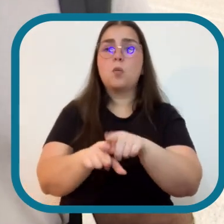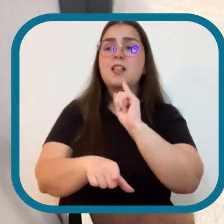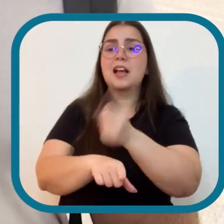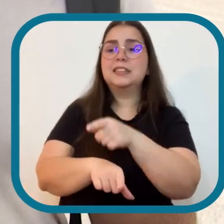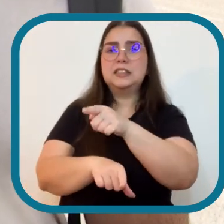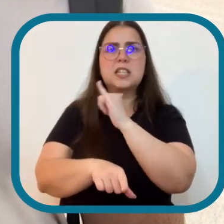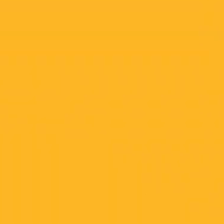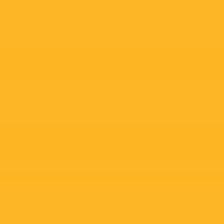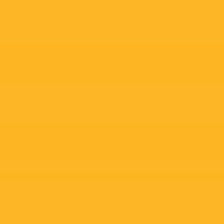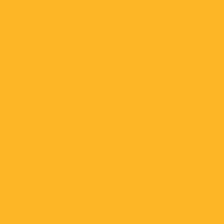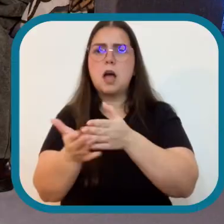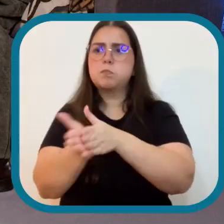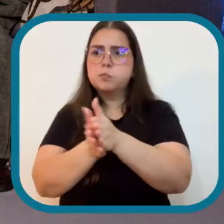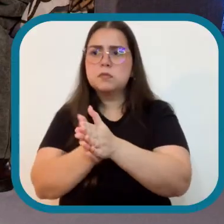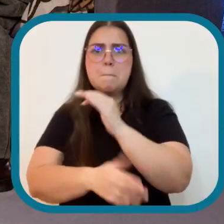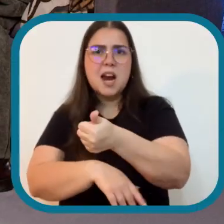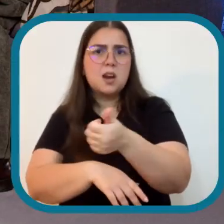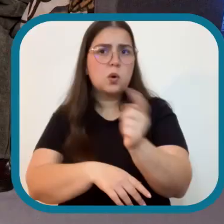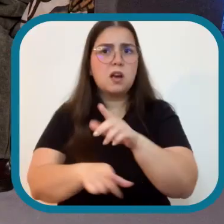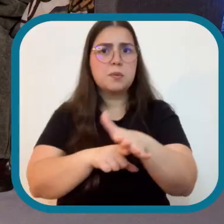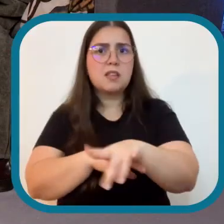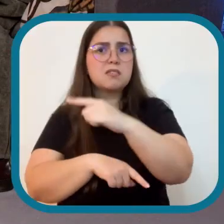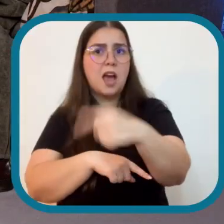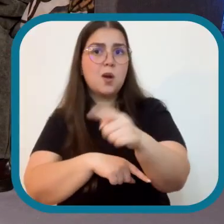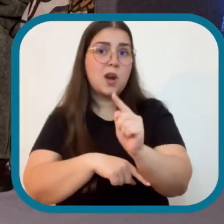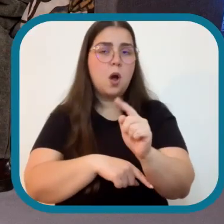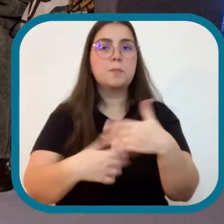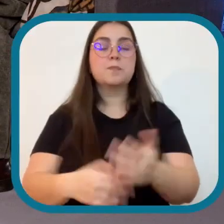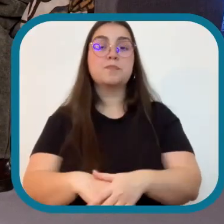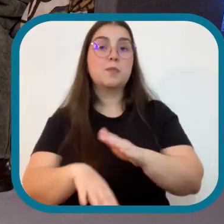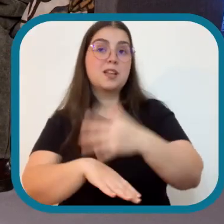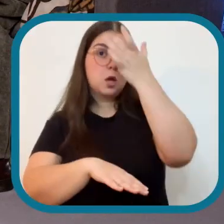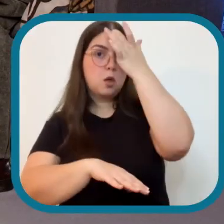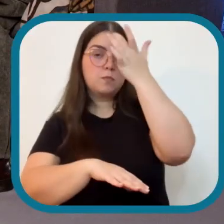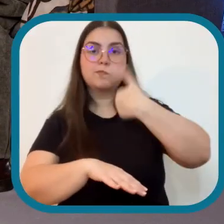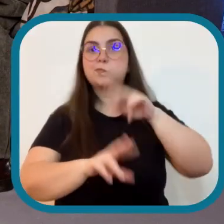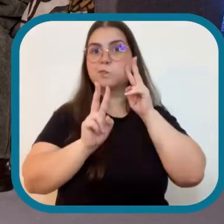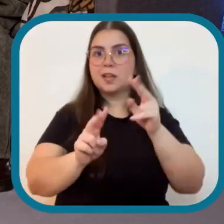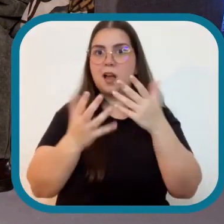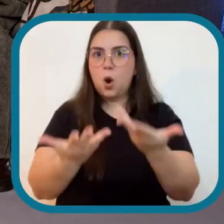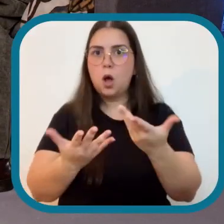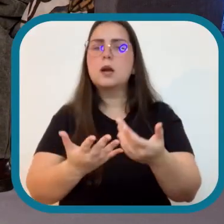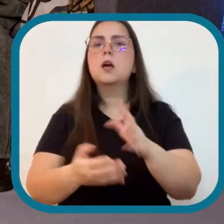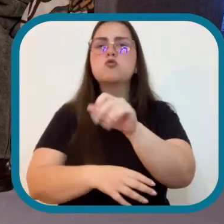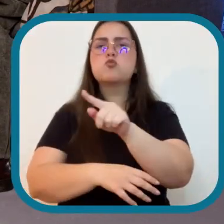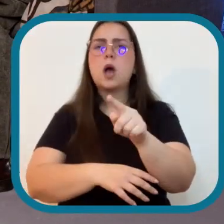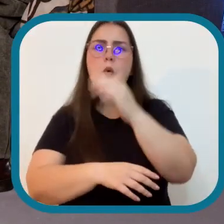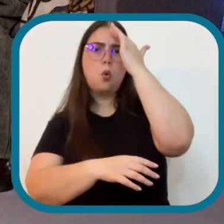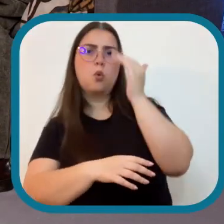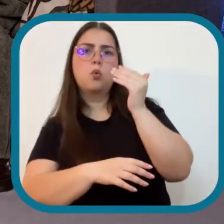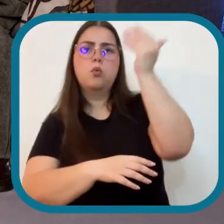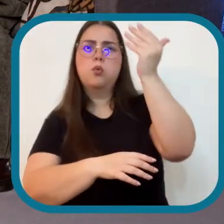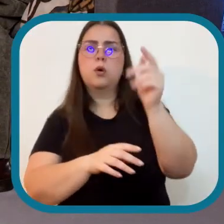e se funciona, né? Tendo em conta então estas opiniões que acabámos de ouvir, João, como é que perspectiva o futuro da arte,